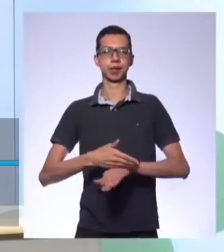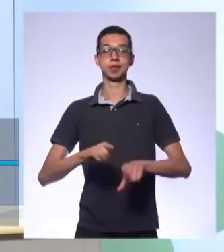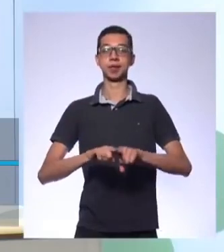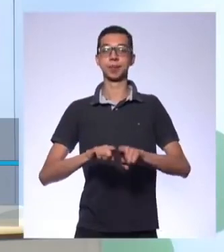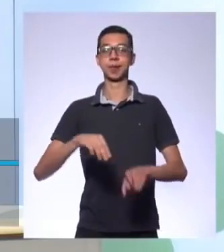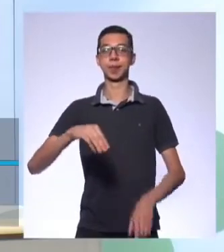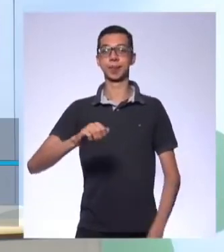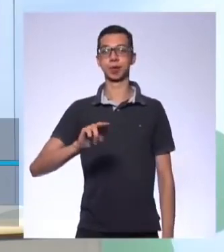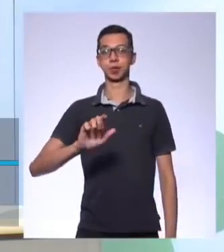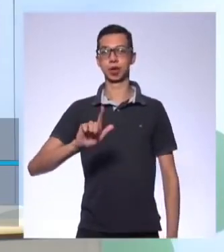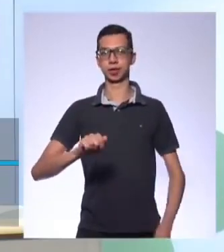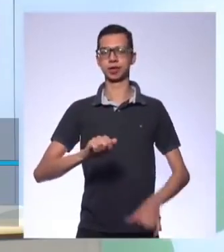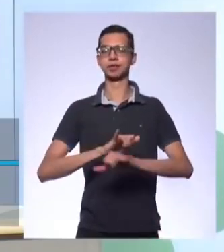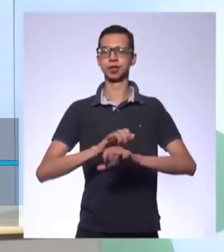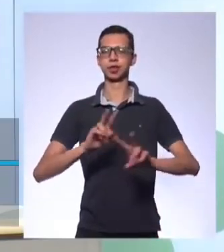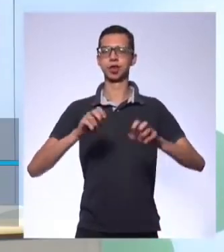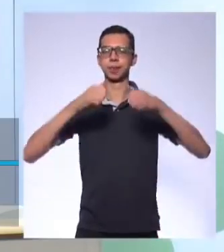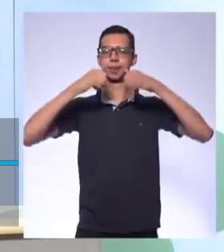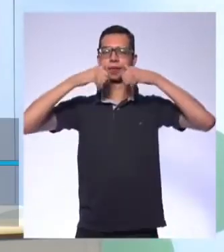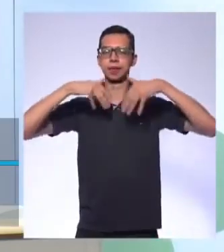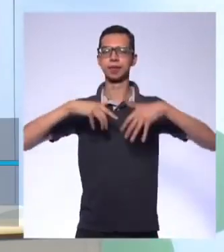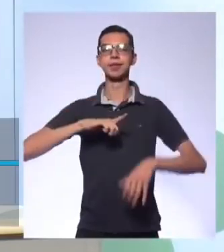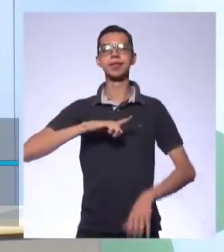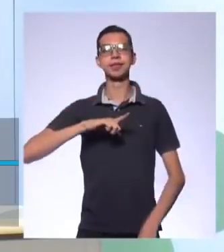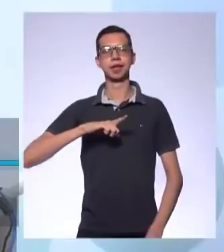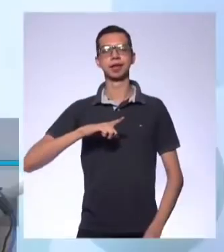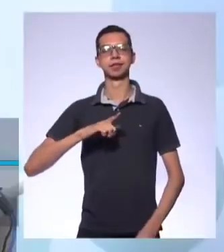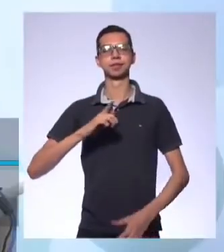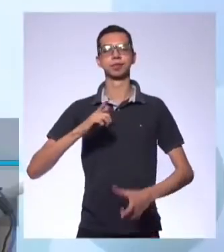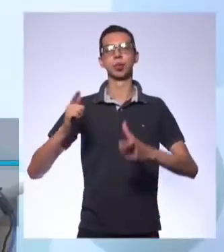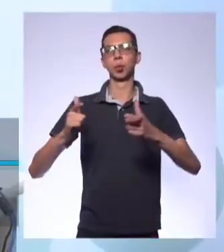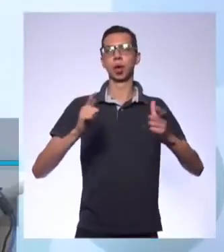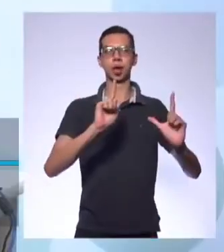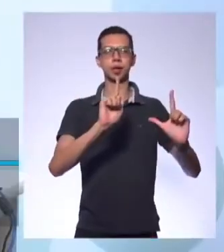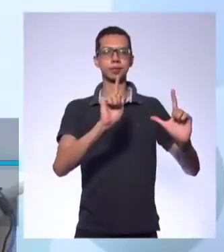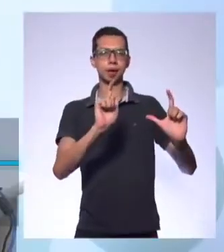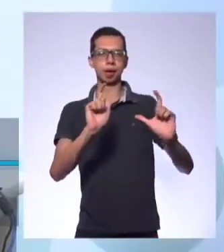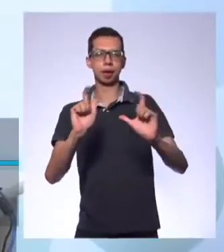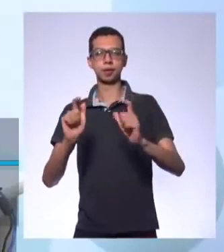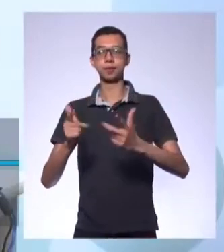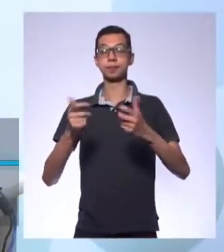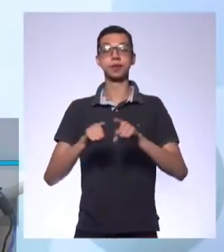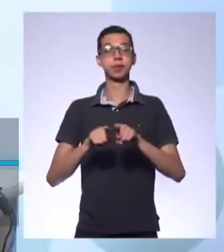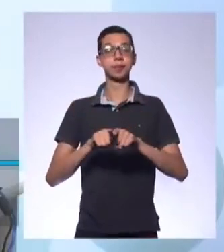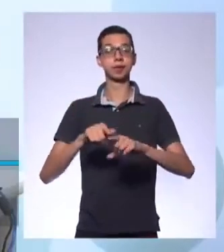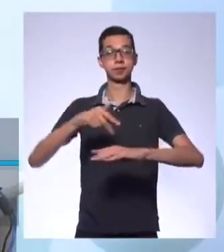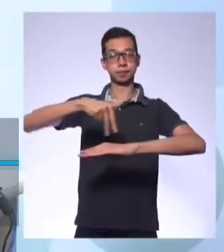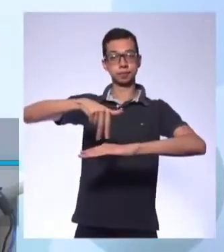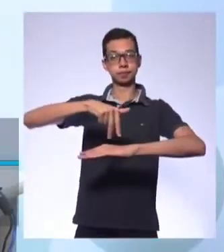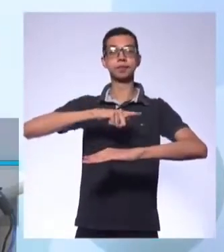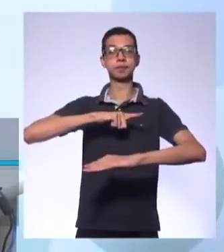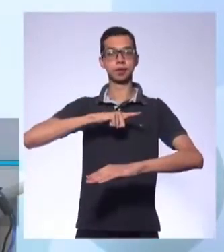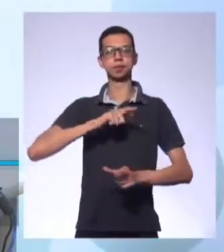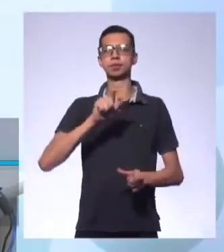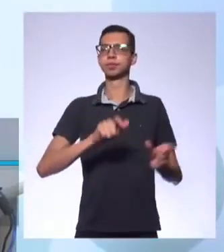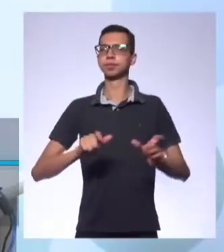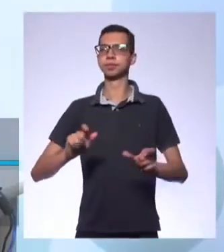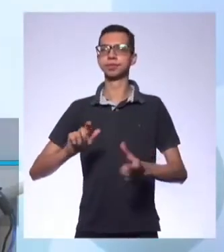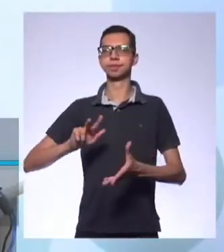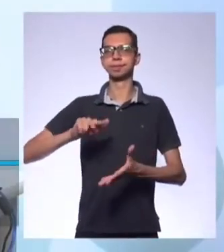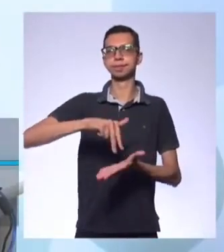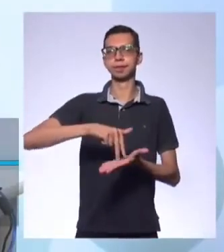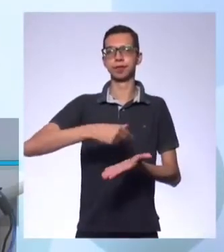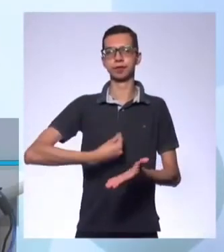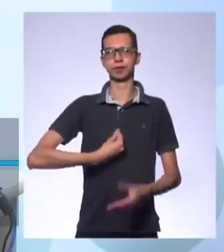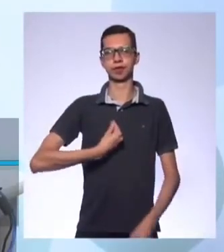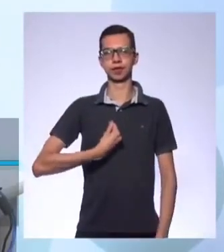dramático, que havia cenas, personagens e falas. Bom, então eles estão lembrando, né? Era mesmo um texto dramático, era esse aí,